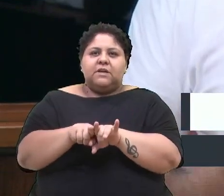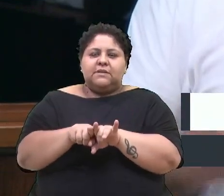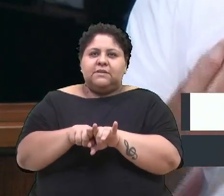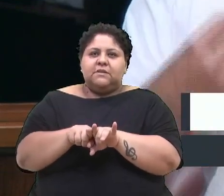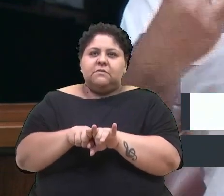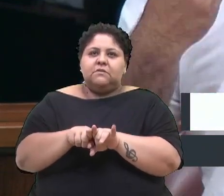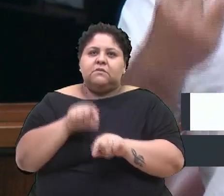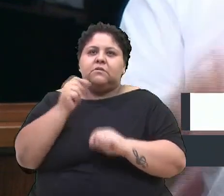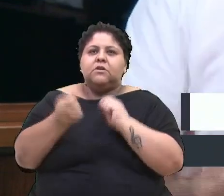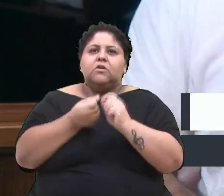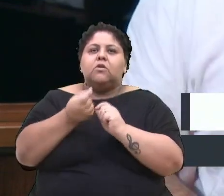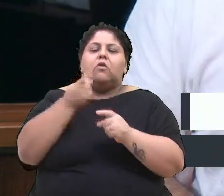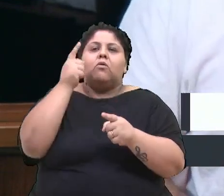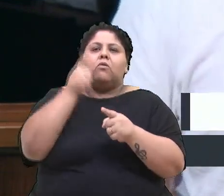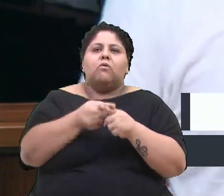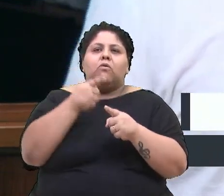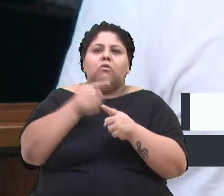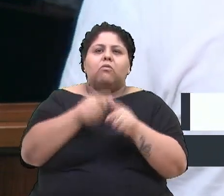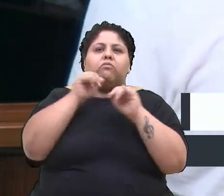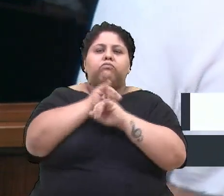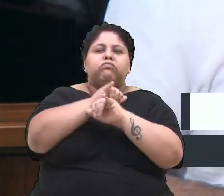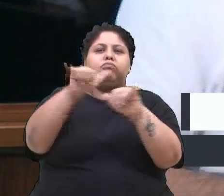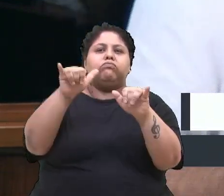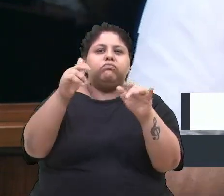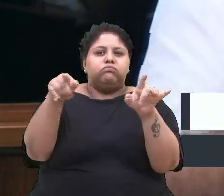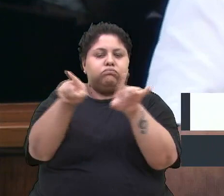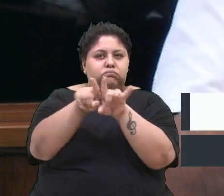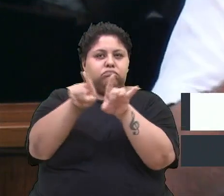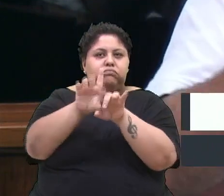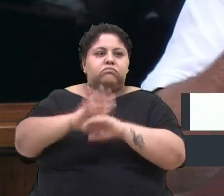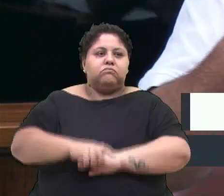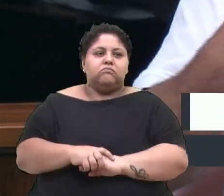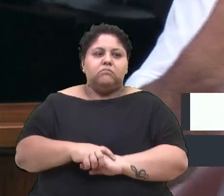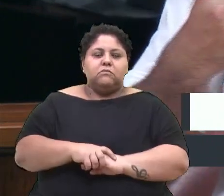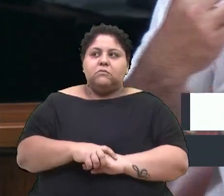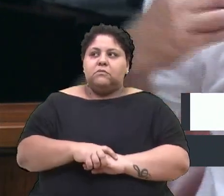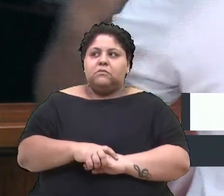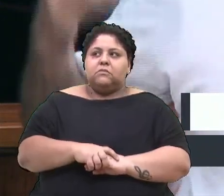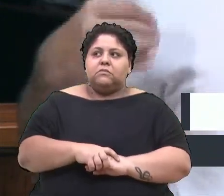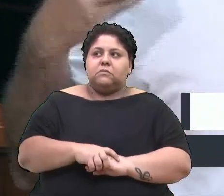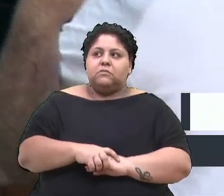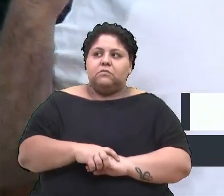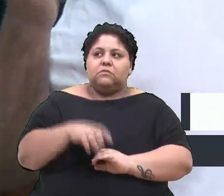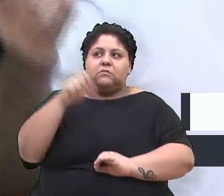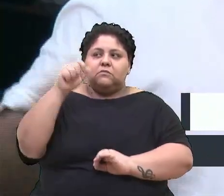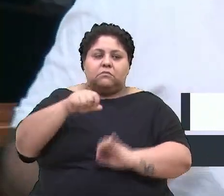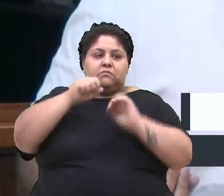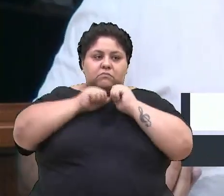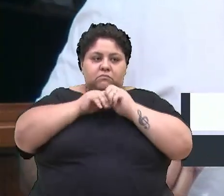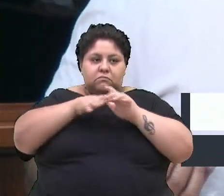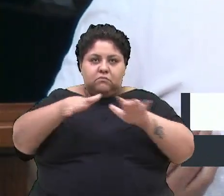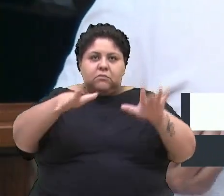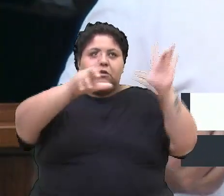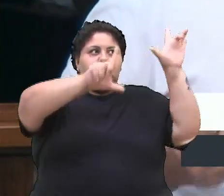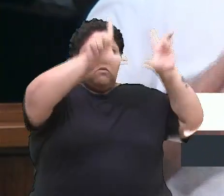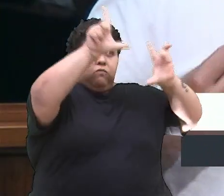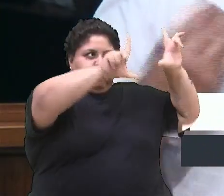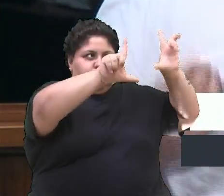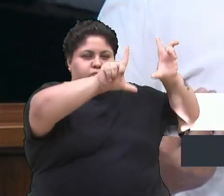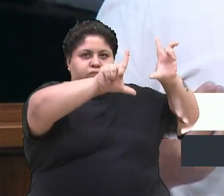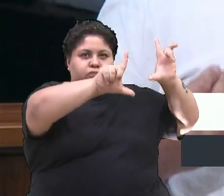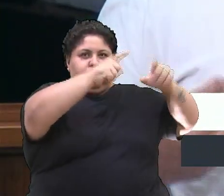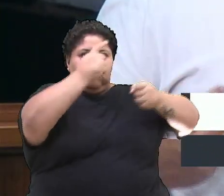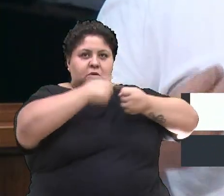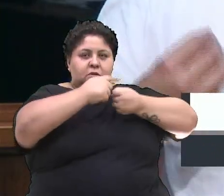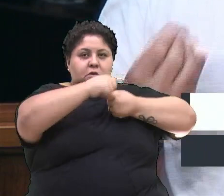quais são os motivos dessas campanhas publicitárias, essa disseminação de outdoors na cidade. Por